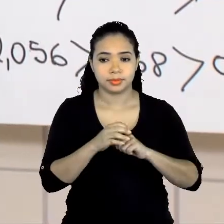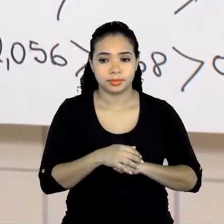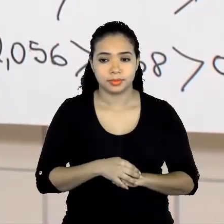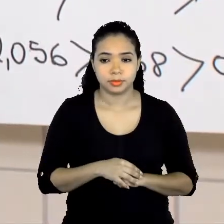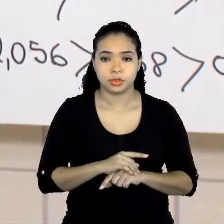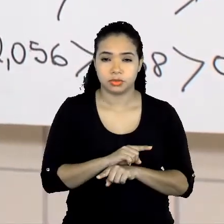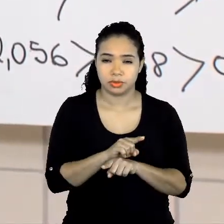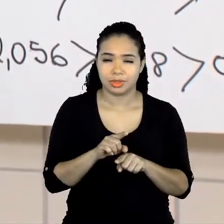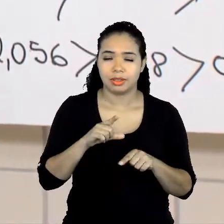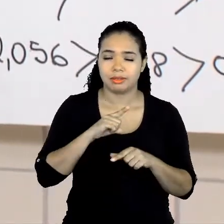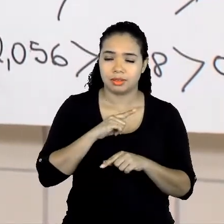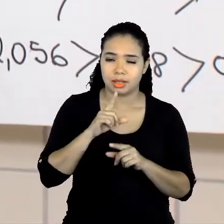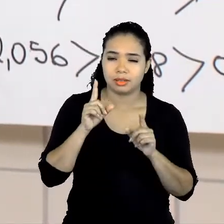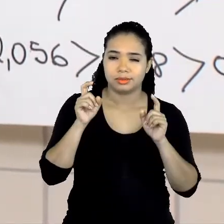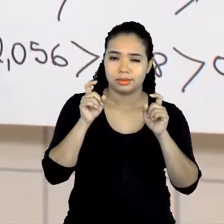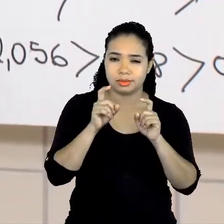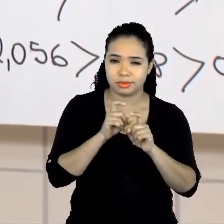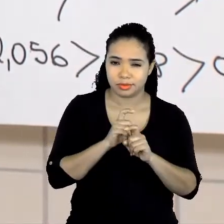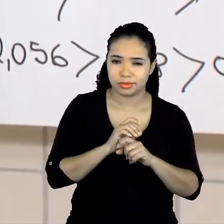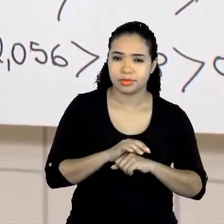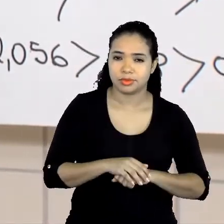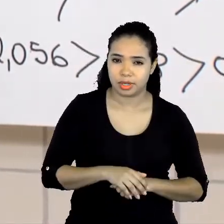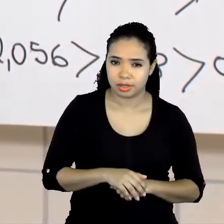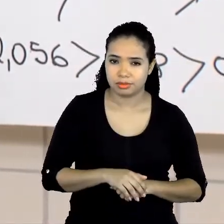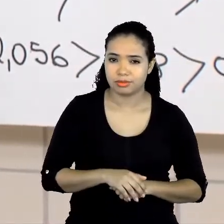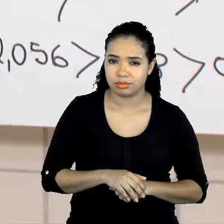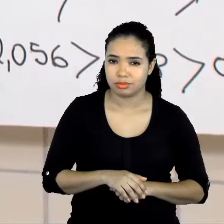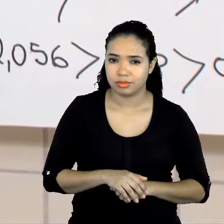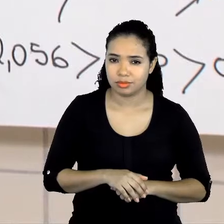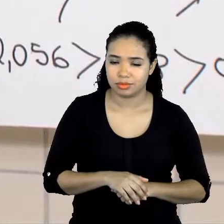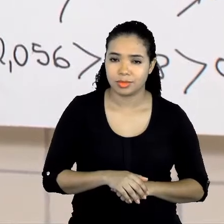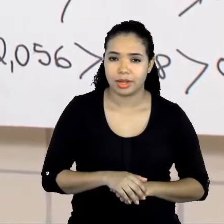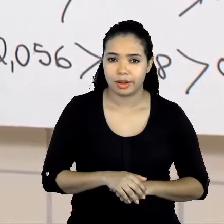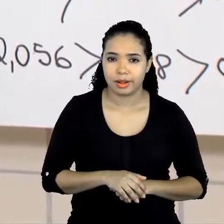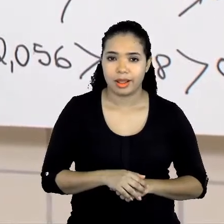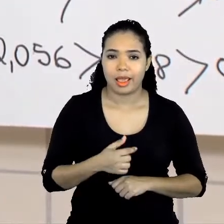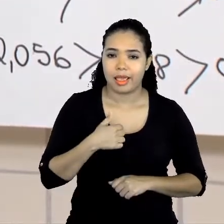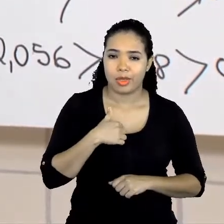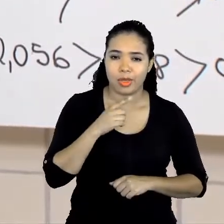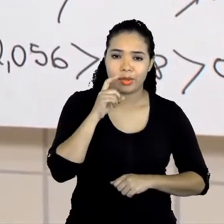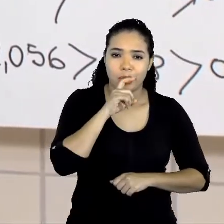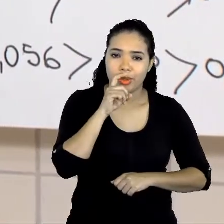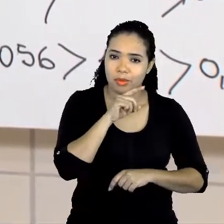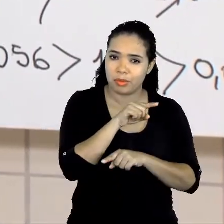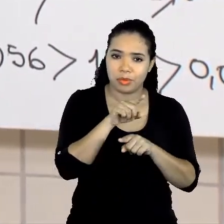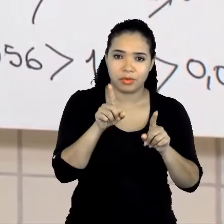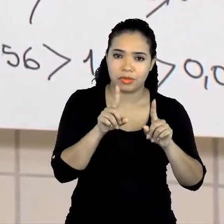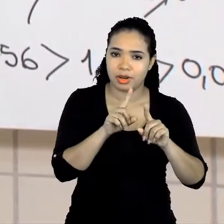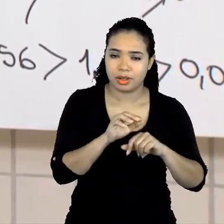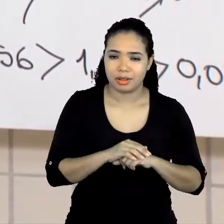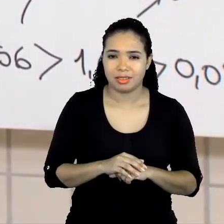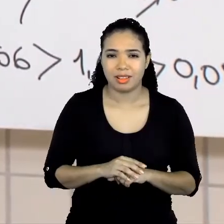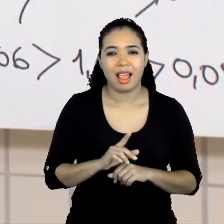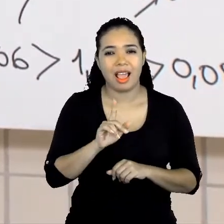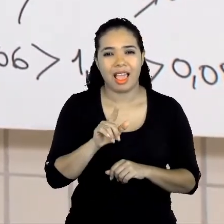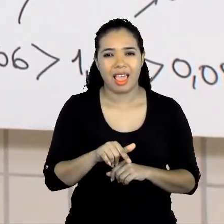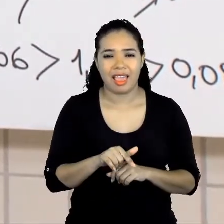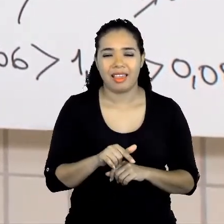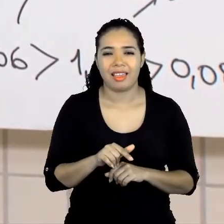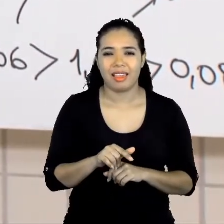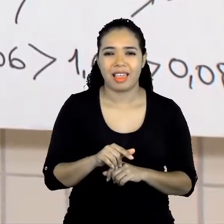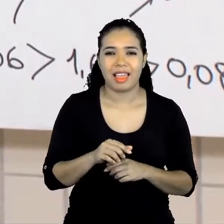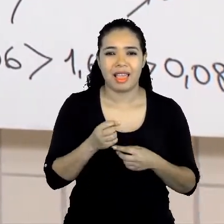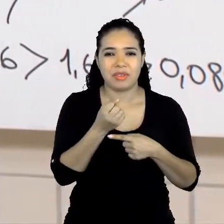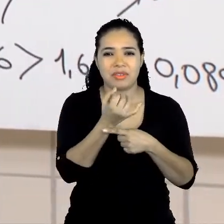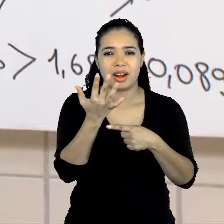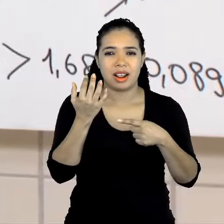têm dificuldade, eu não vou mentir para vocês, que é a forma irredutível da fração, que